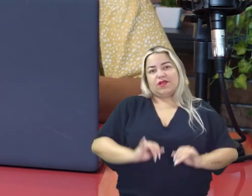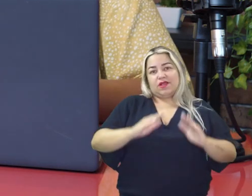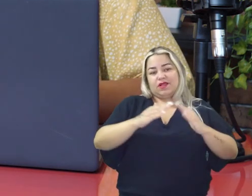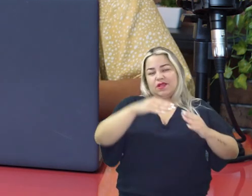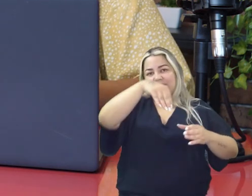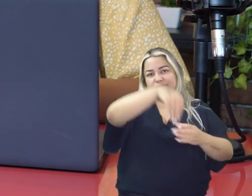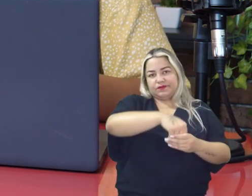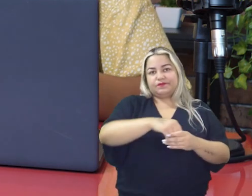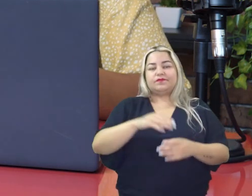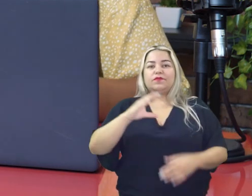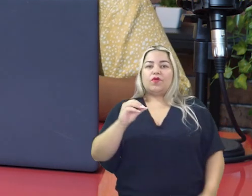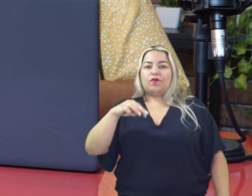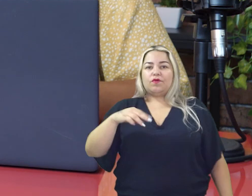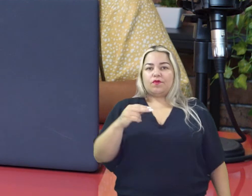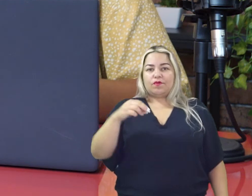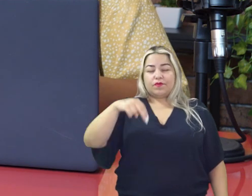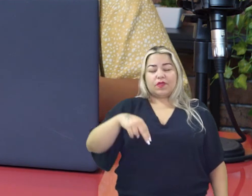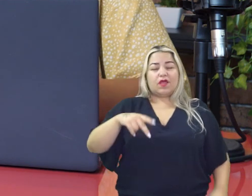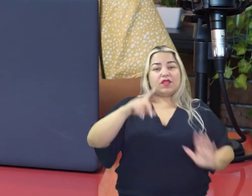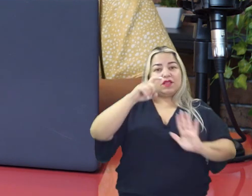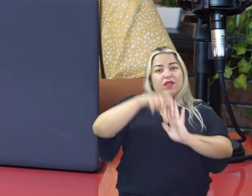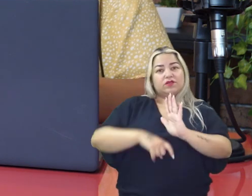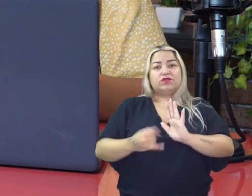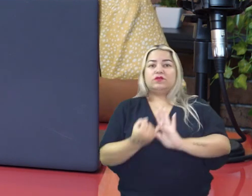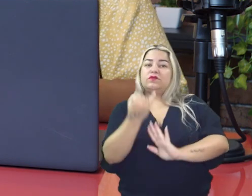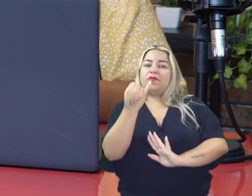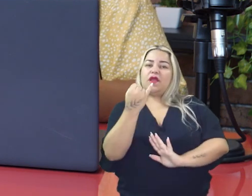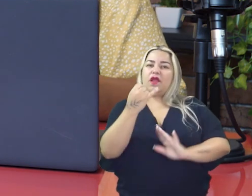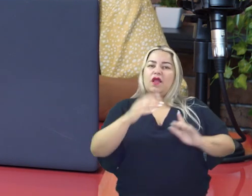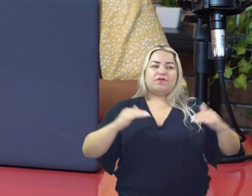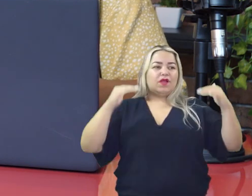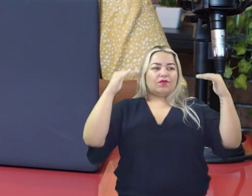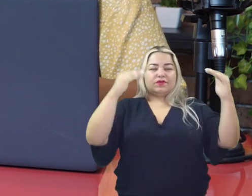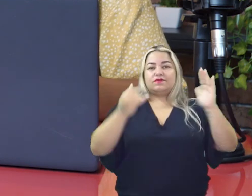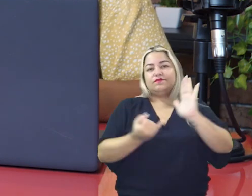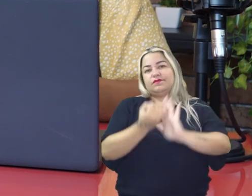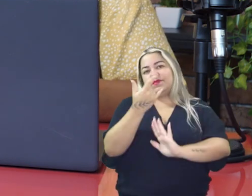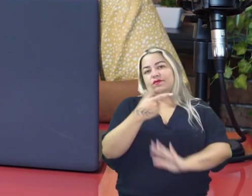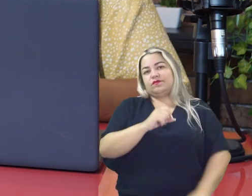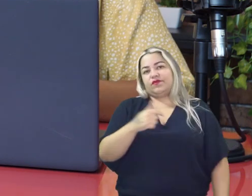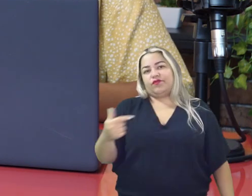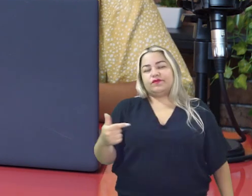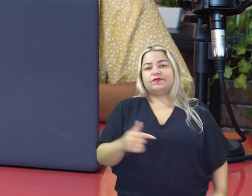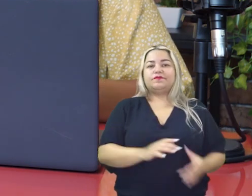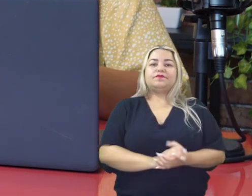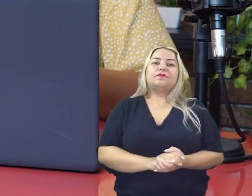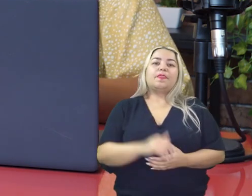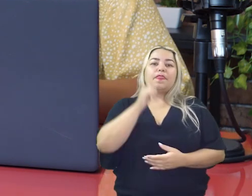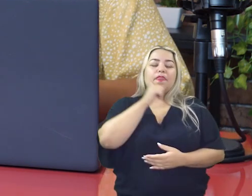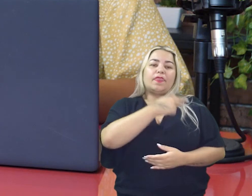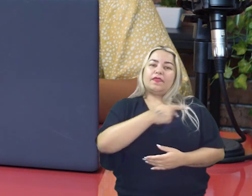outubro. O Copom elevou mais uma vez a taxa de juros e essa foi a maior alta desde